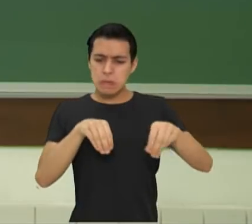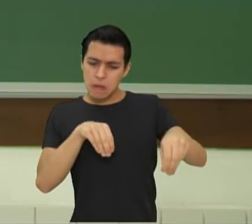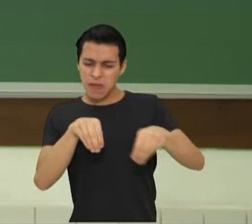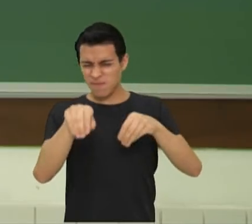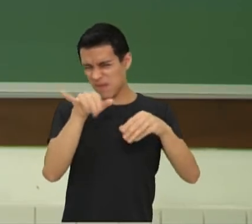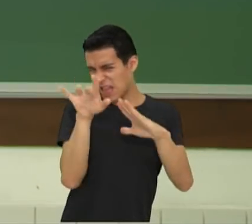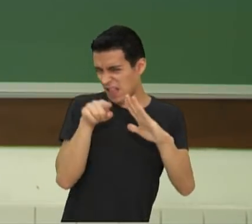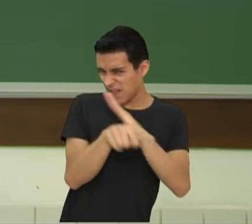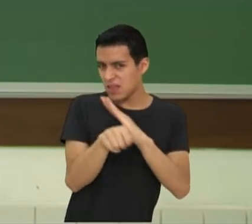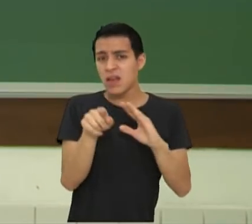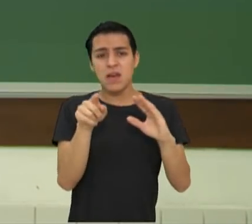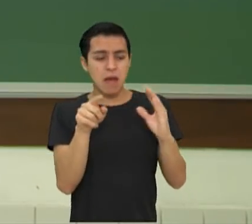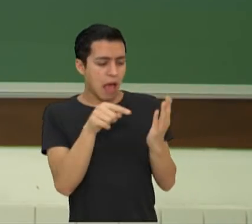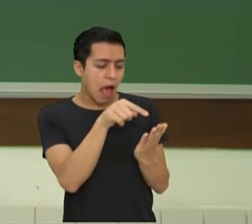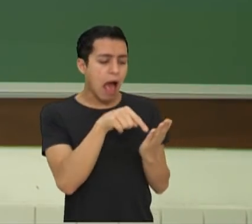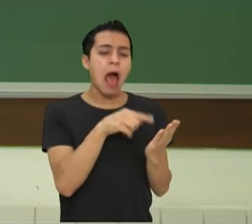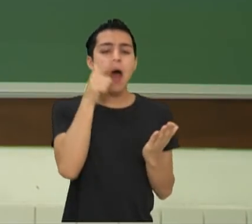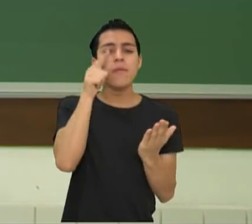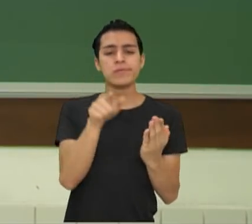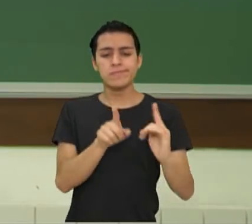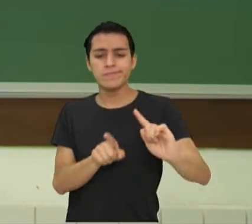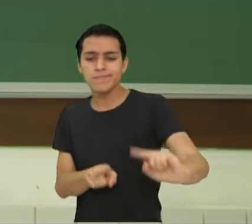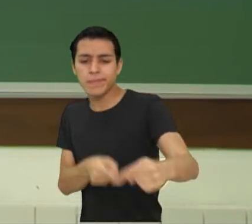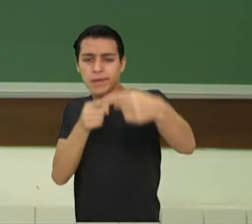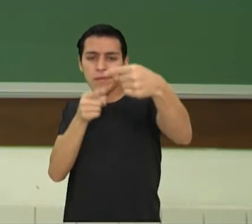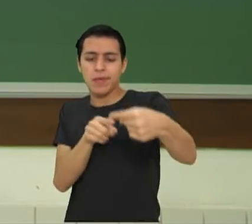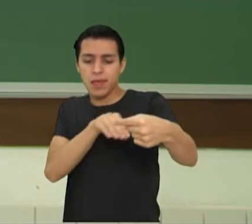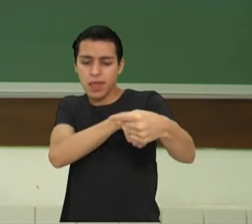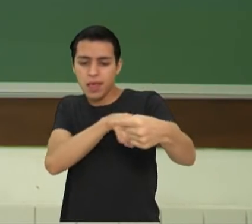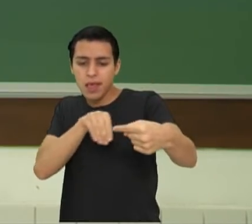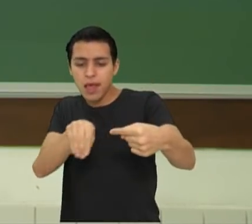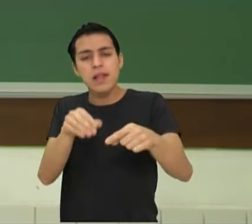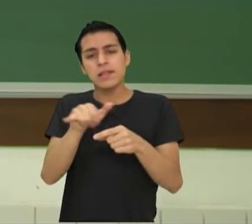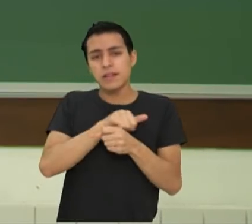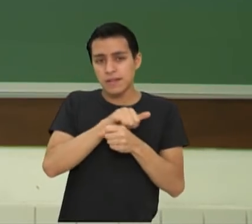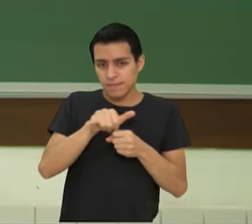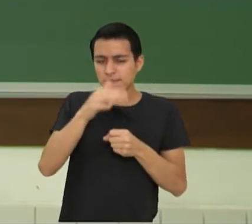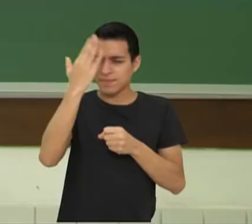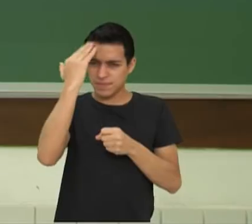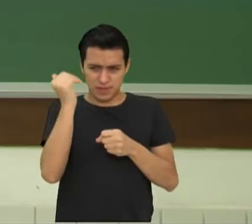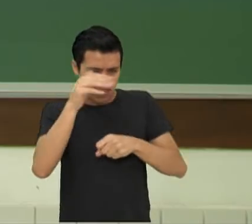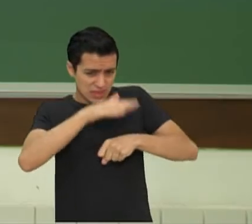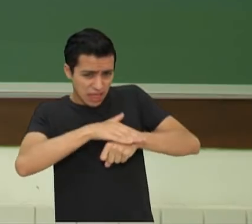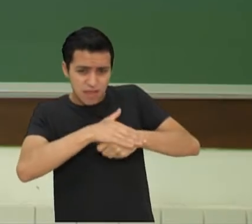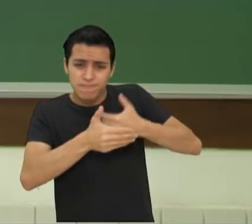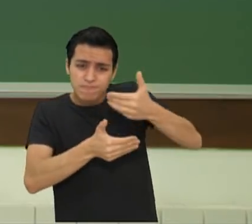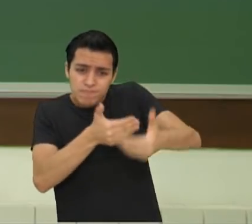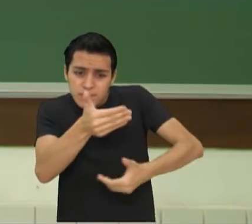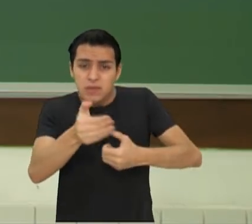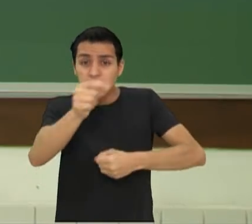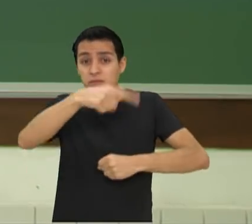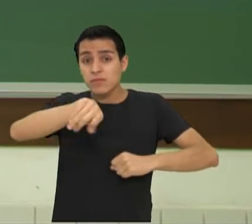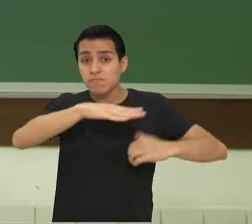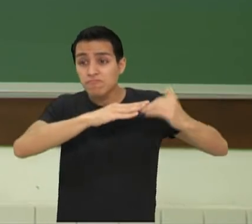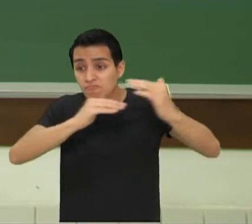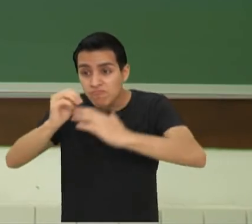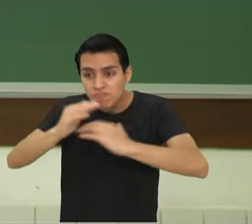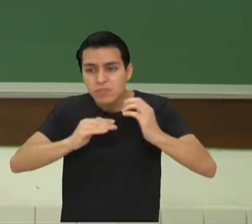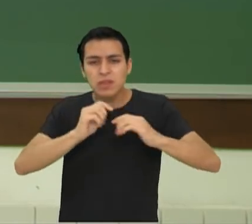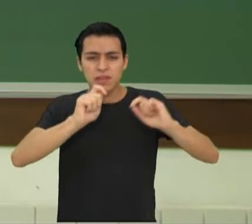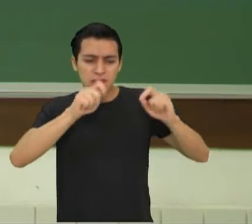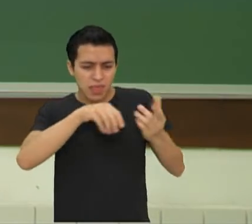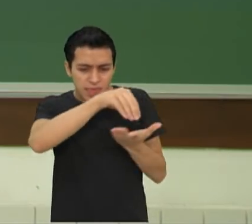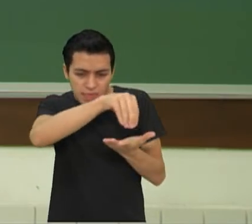consiga aplicar esse tipo de cheque, né? Eu creio assim que com o passar do tempo, com a habilidade e com a prática, você vai aplicando esse